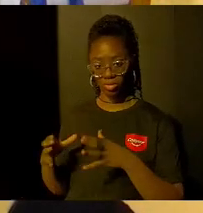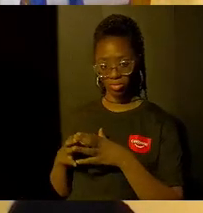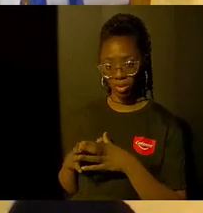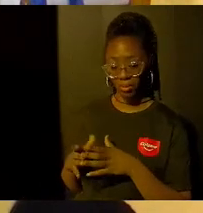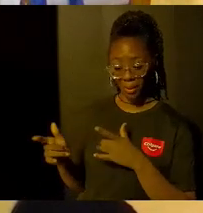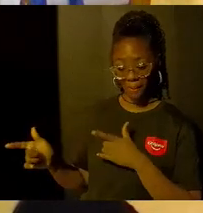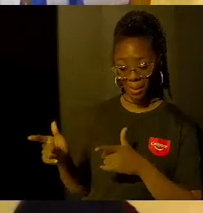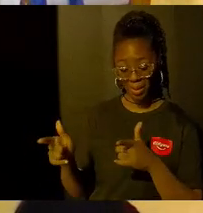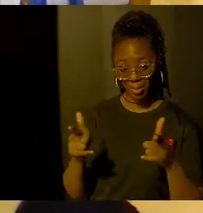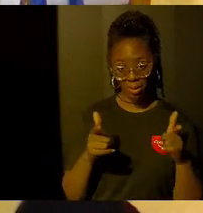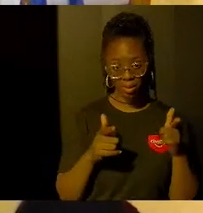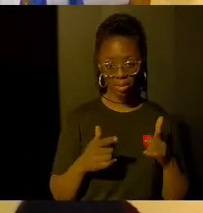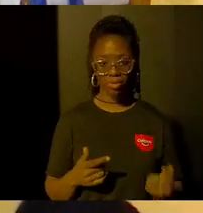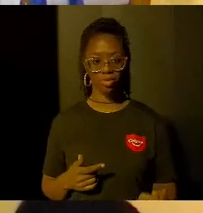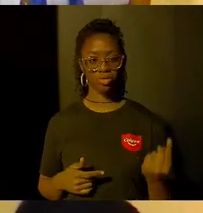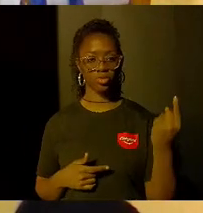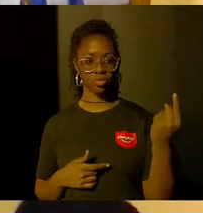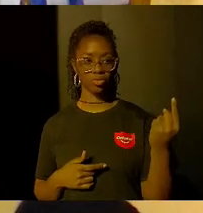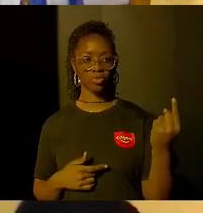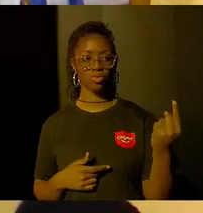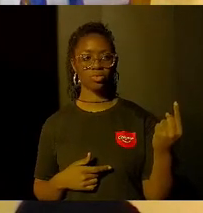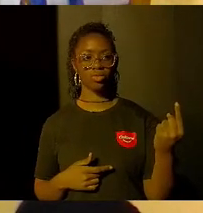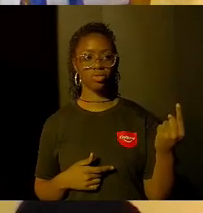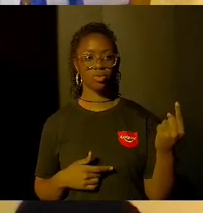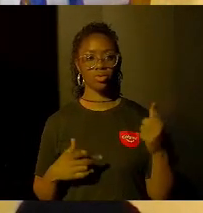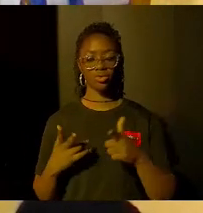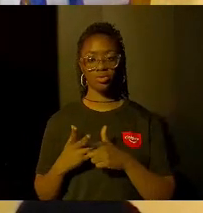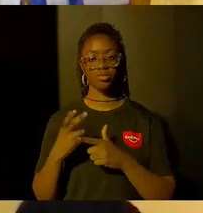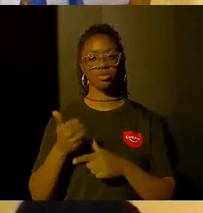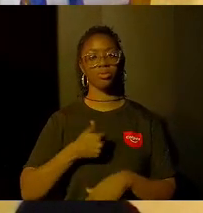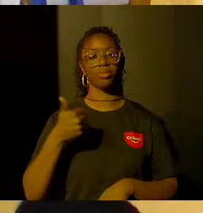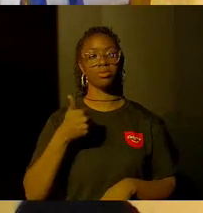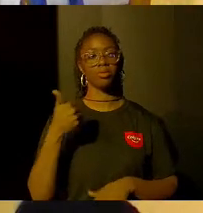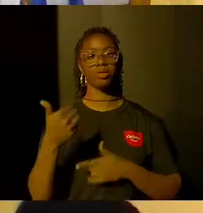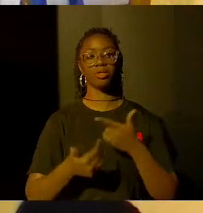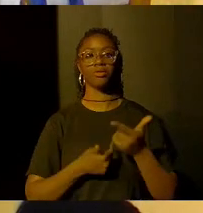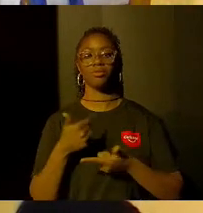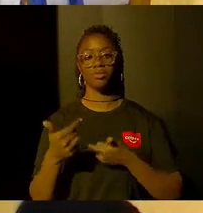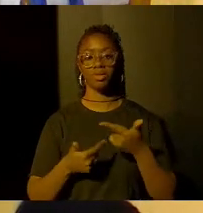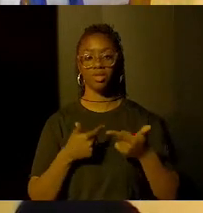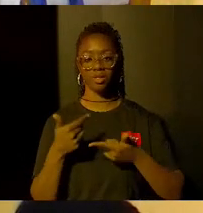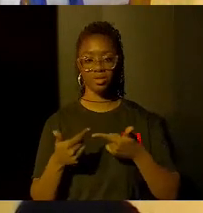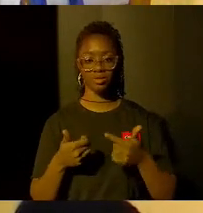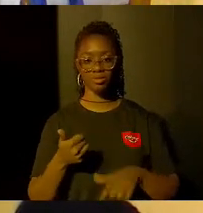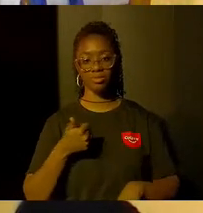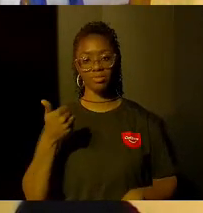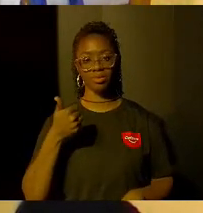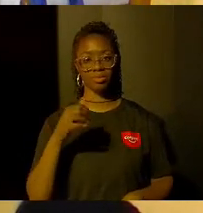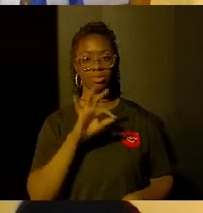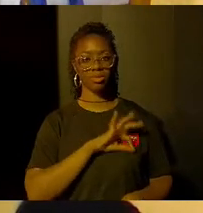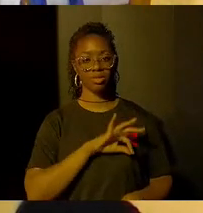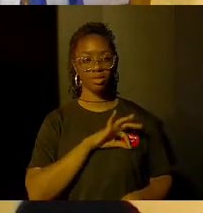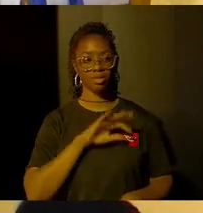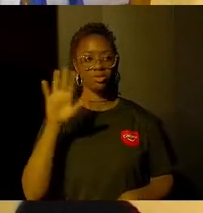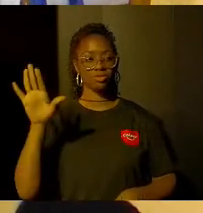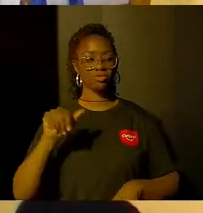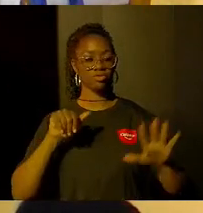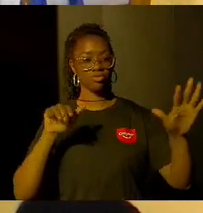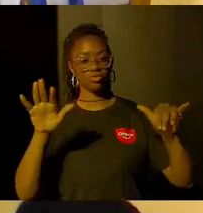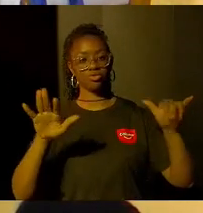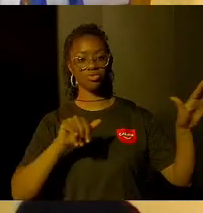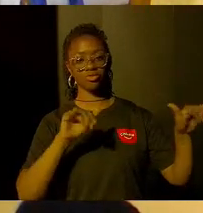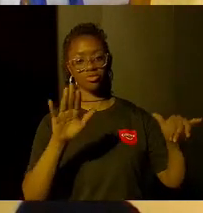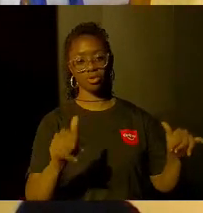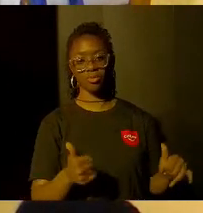baleados quando um deles tinha conquistado o primeiro emprego e tava no primeiro salário chamando os amigos para